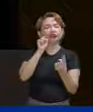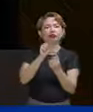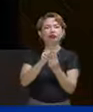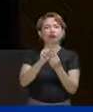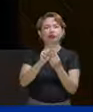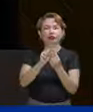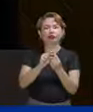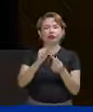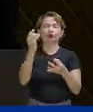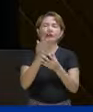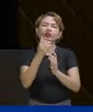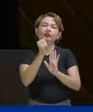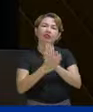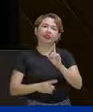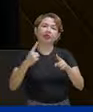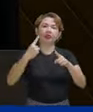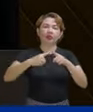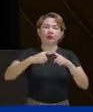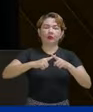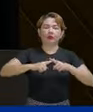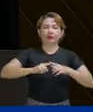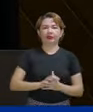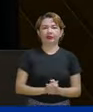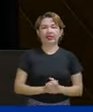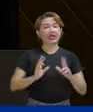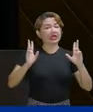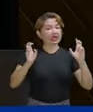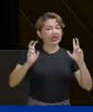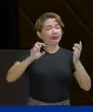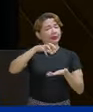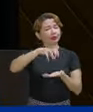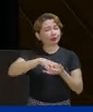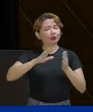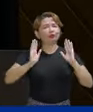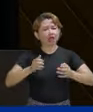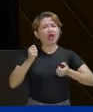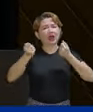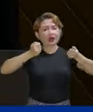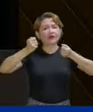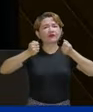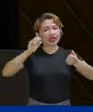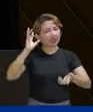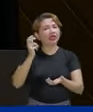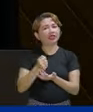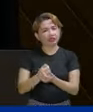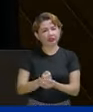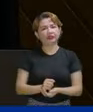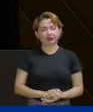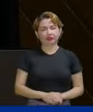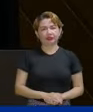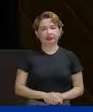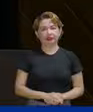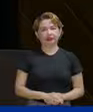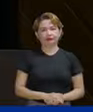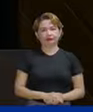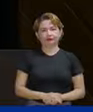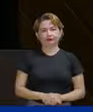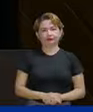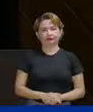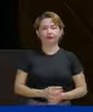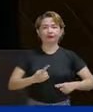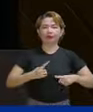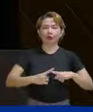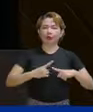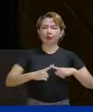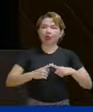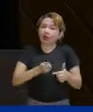declaração, uma vez que se trata de matéria de mérito, já analisada e devidamente decidida. O